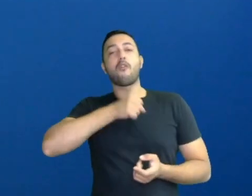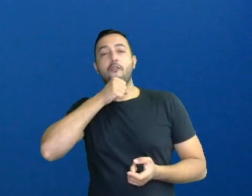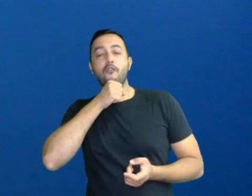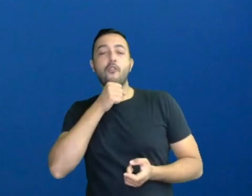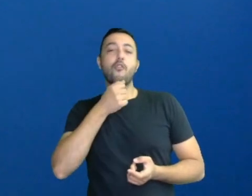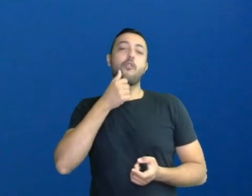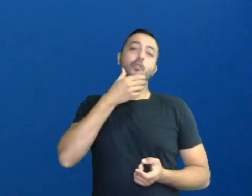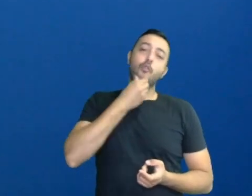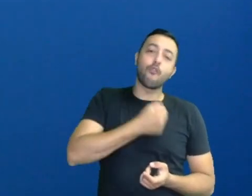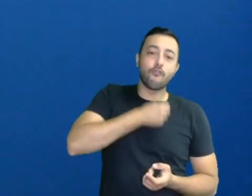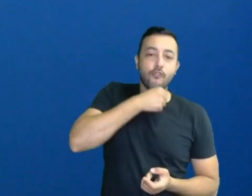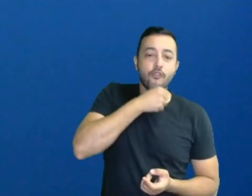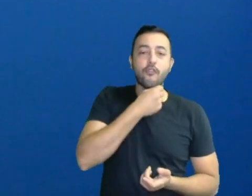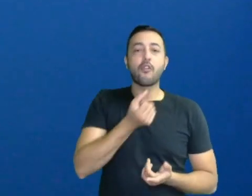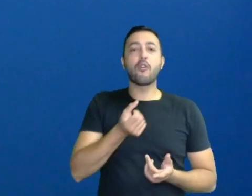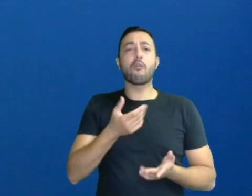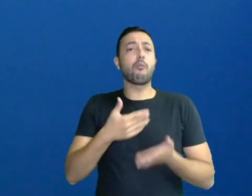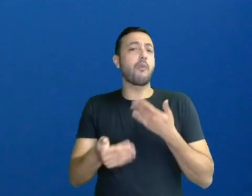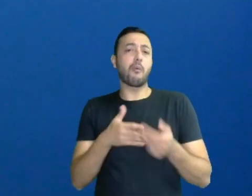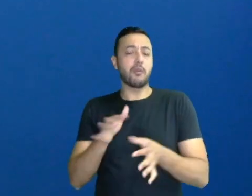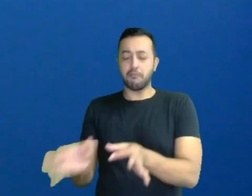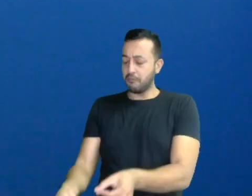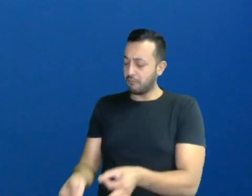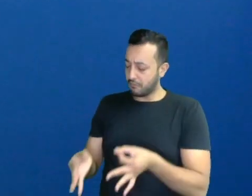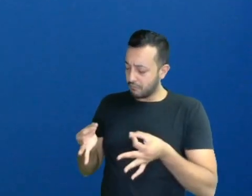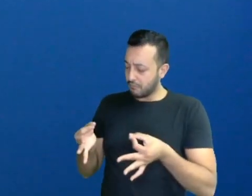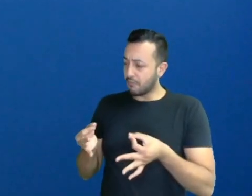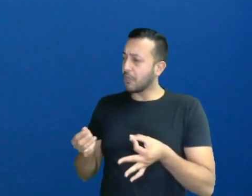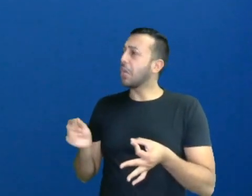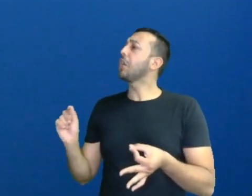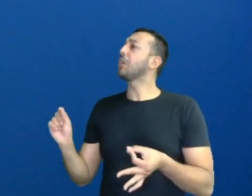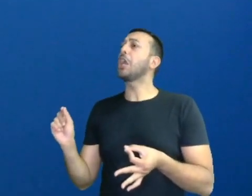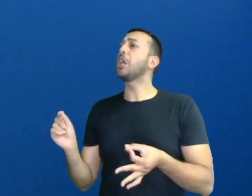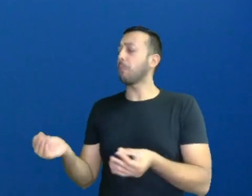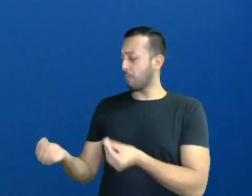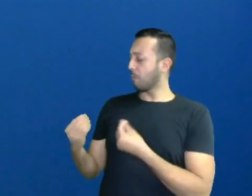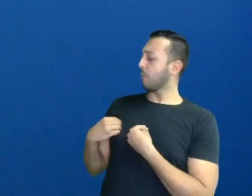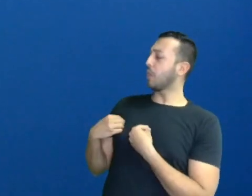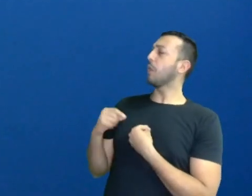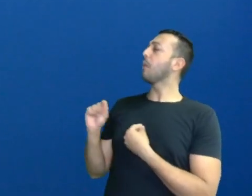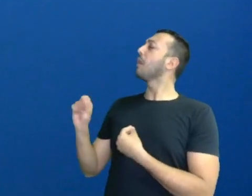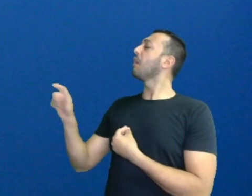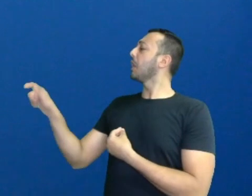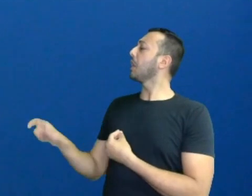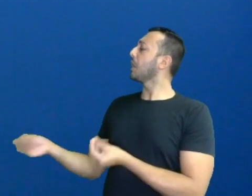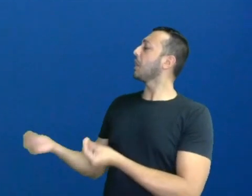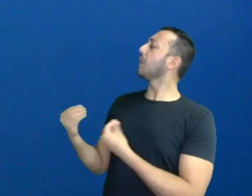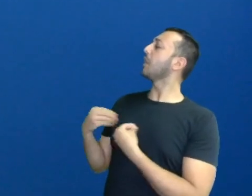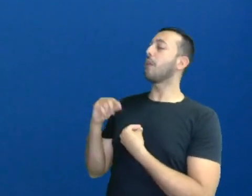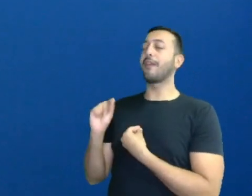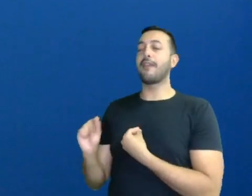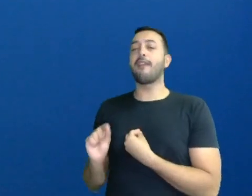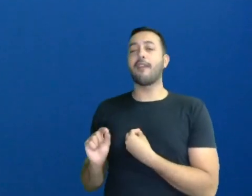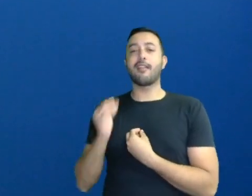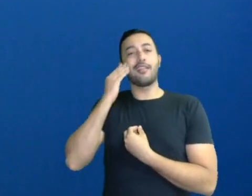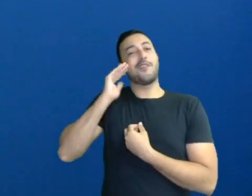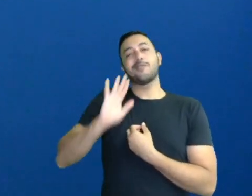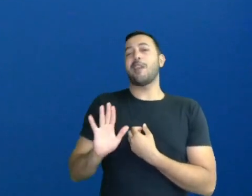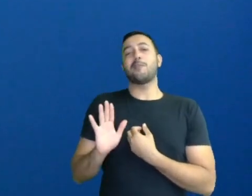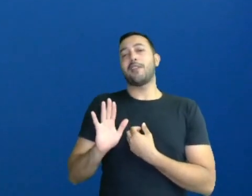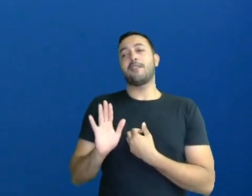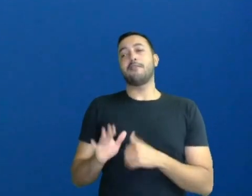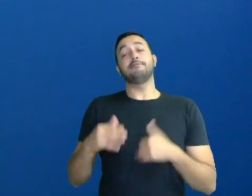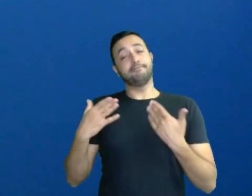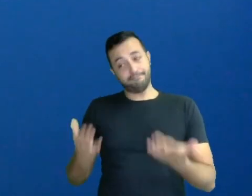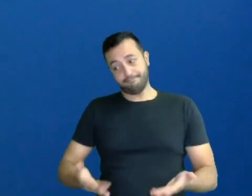avó e a pessoa pegar o bilhete ela não e na quem foi que mandou esse bilhete